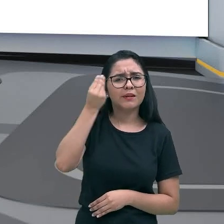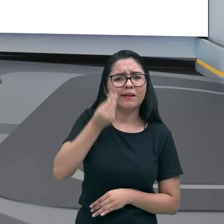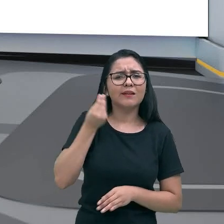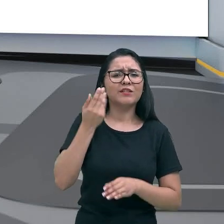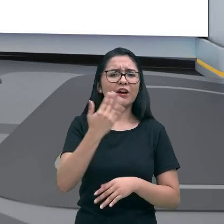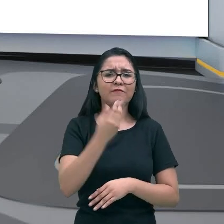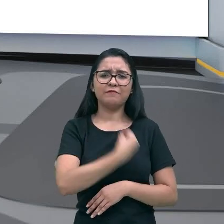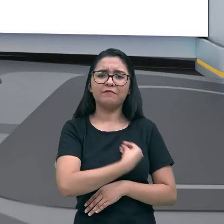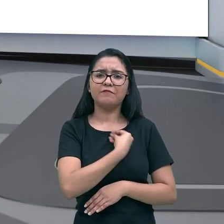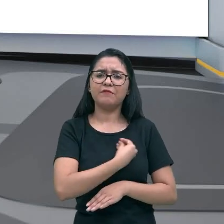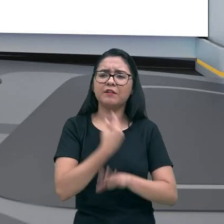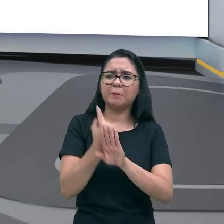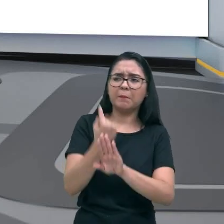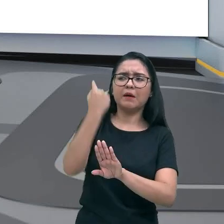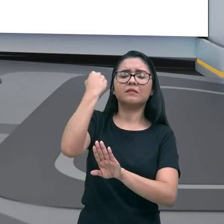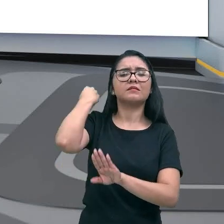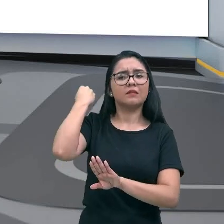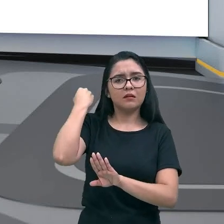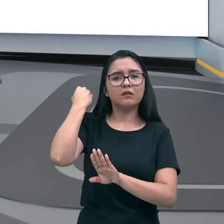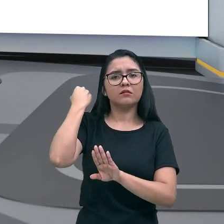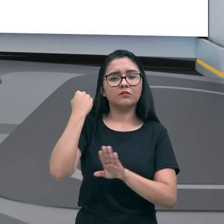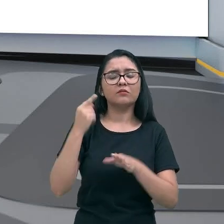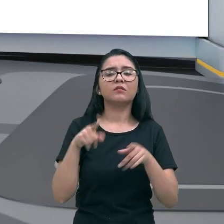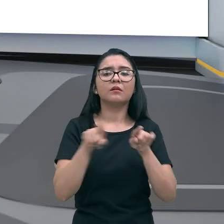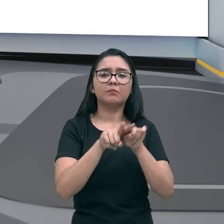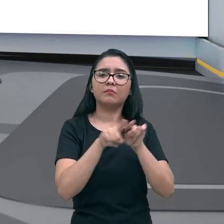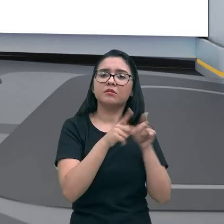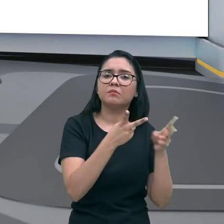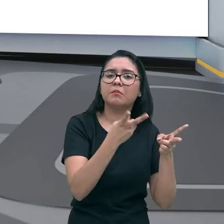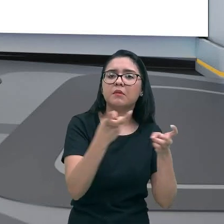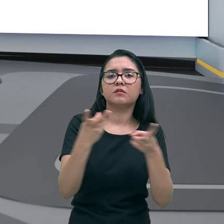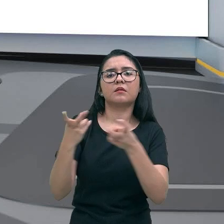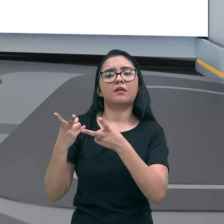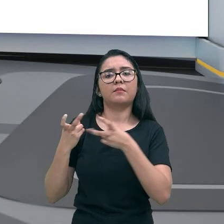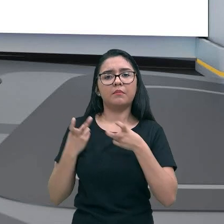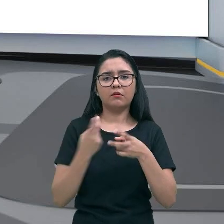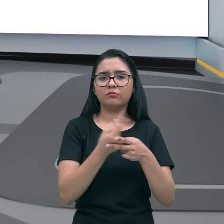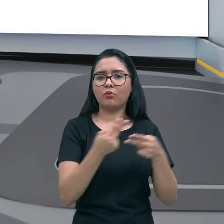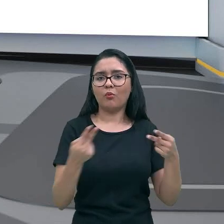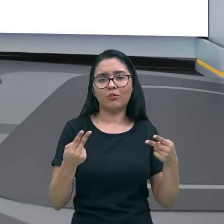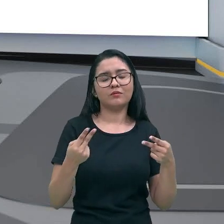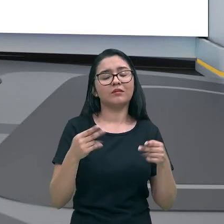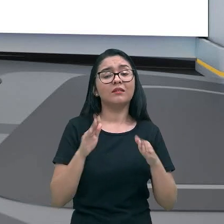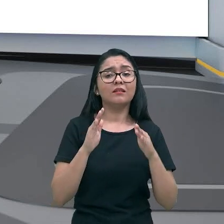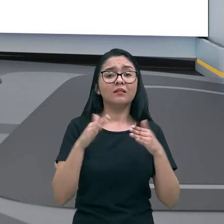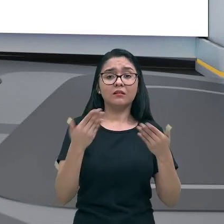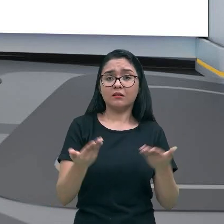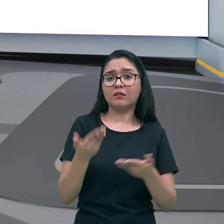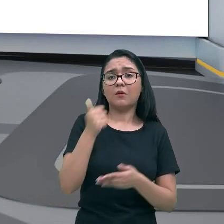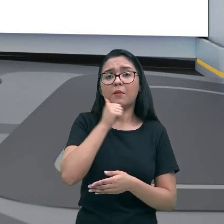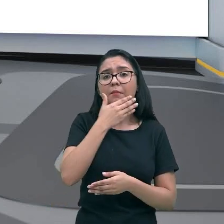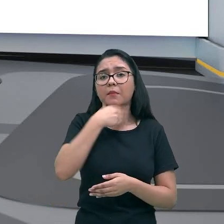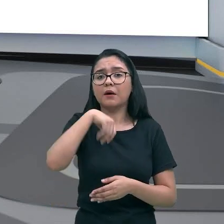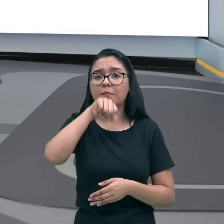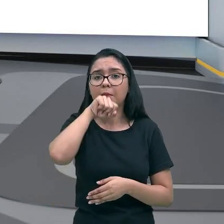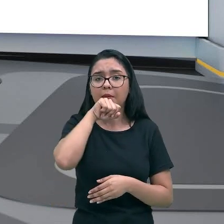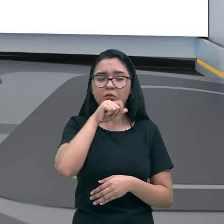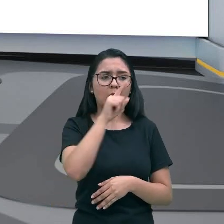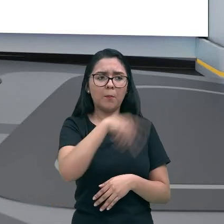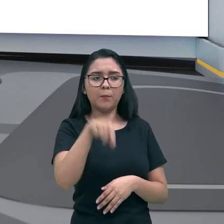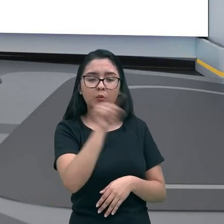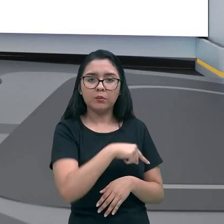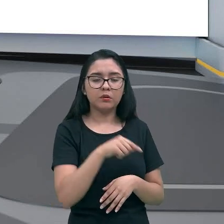mais situações, né? Já observou diferentes coisas. Então, ele está ali não te limitando, mas